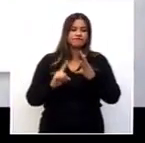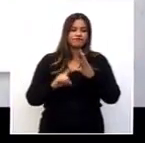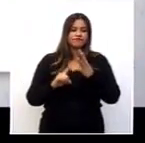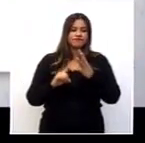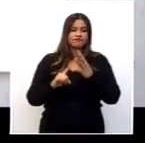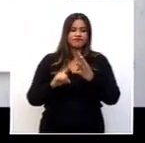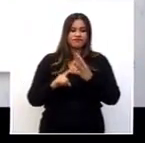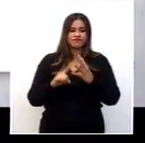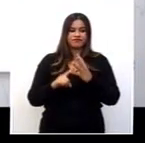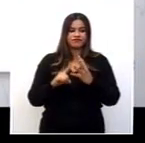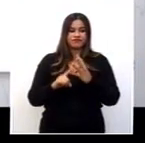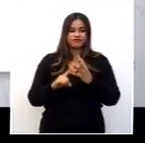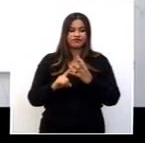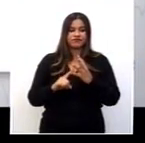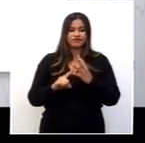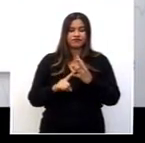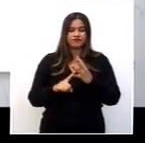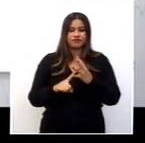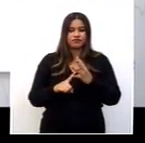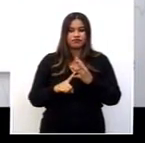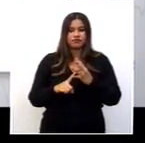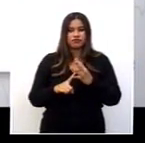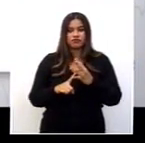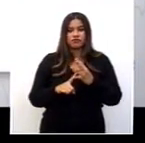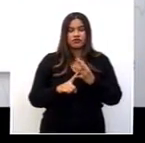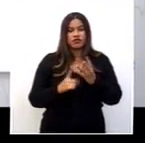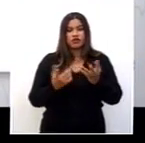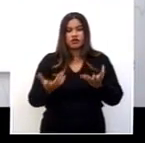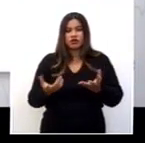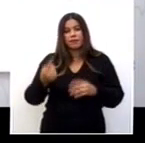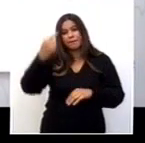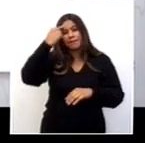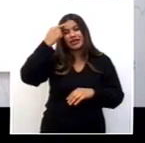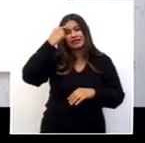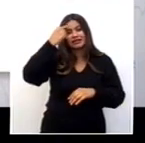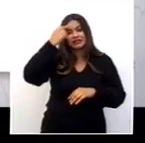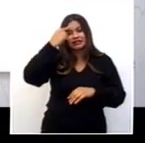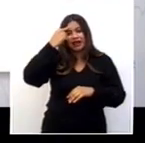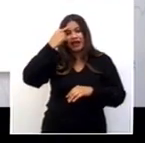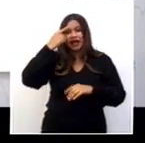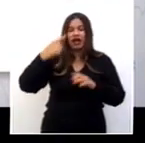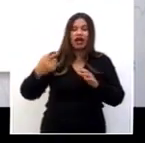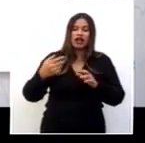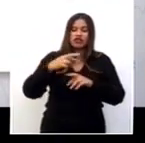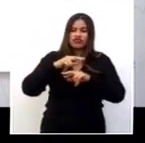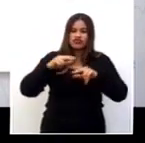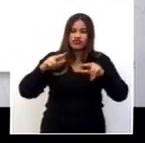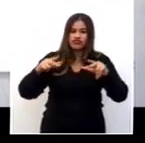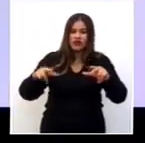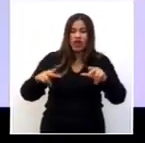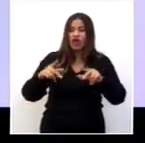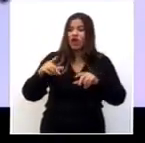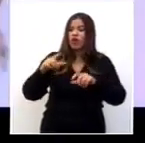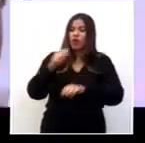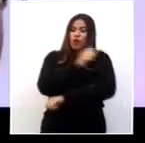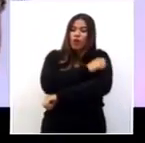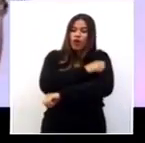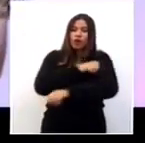revisitar os critérios de formação de classe. Pensar nos critérios de formação de classe